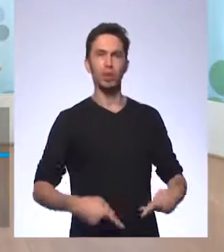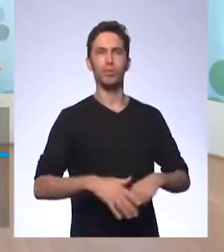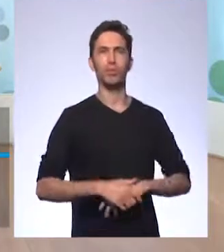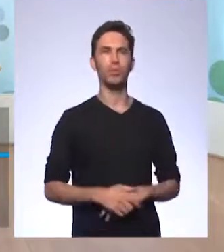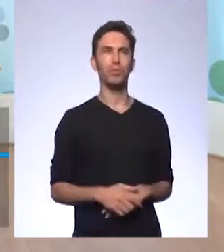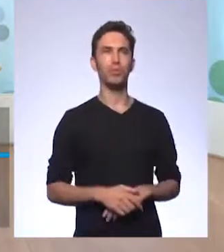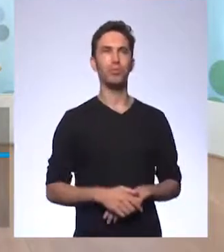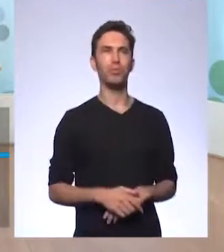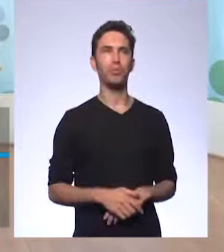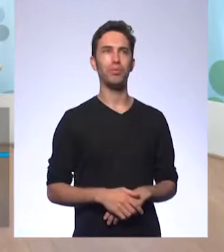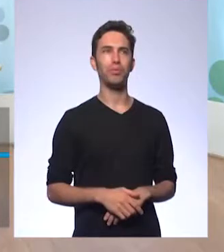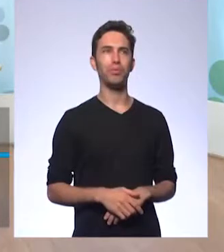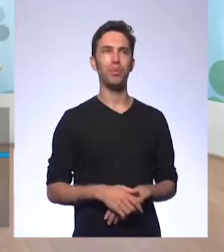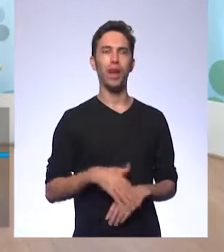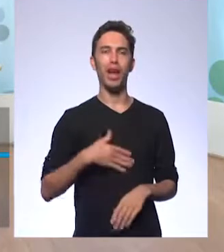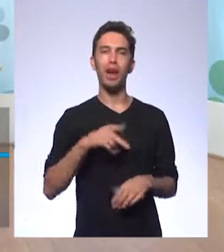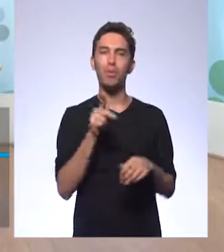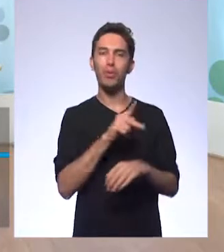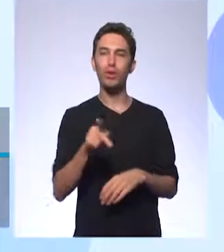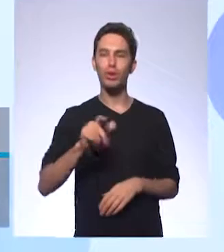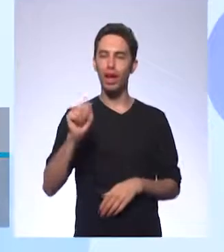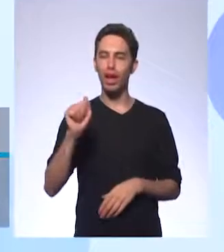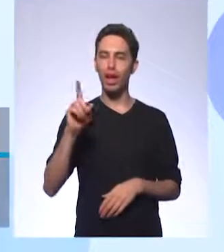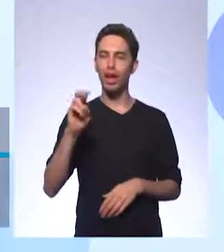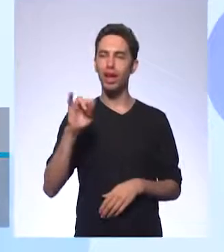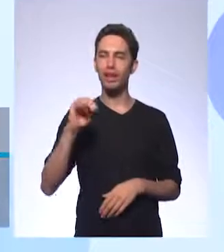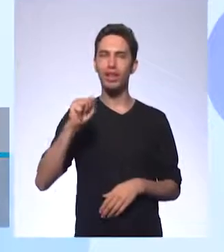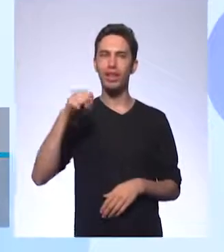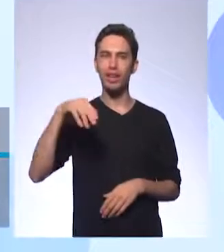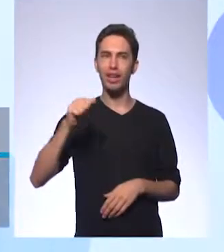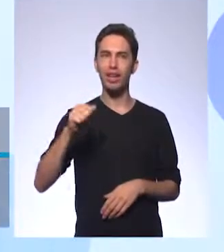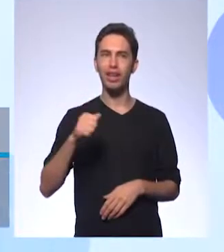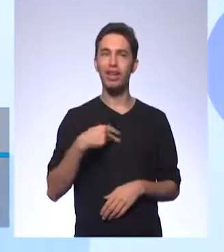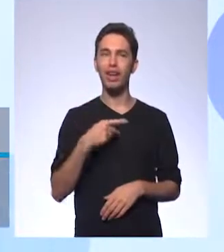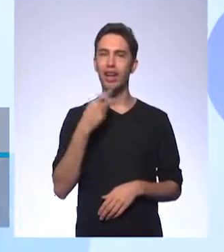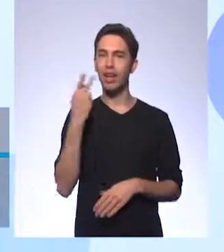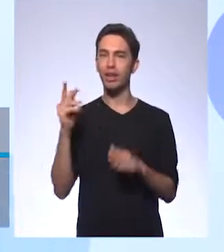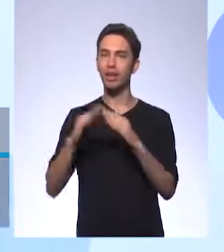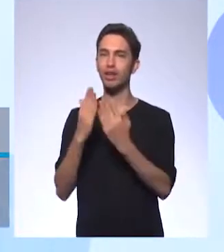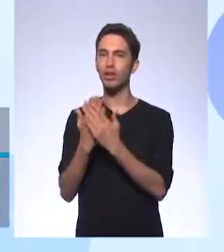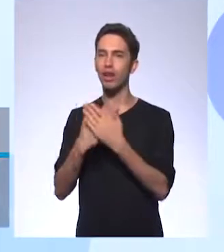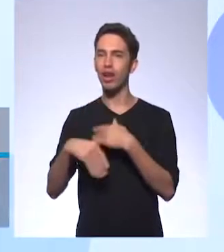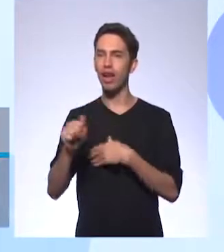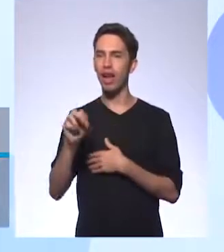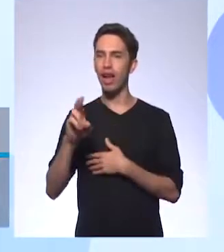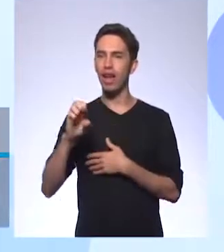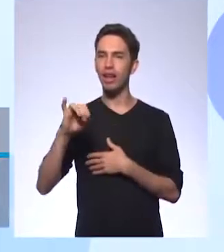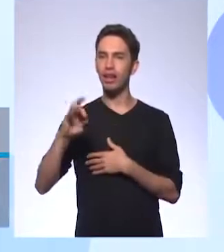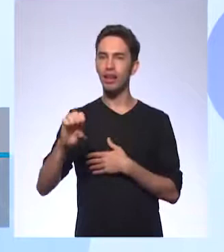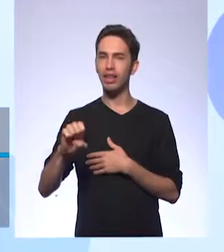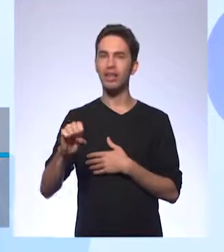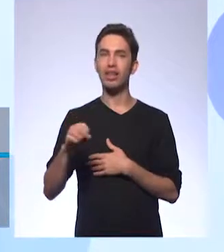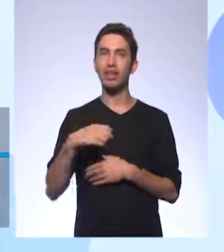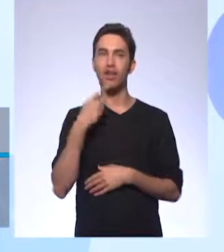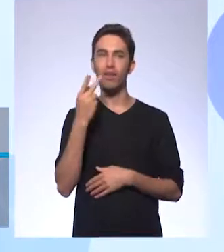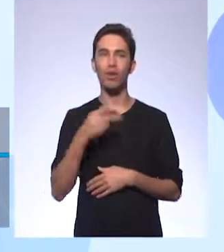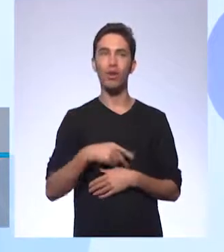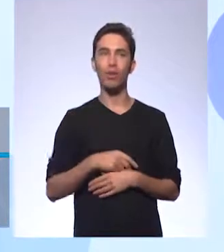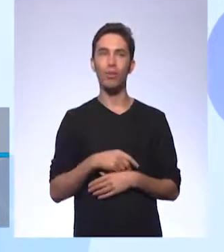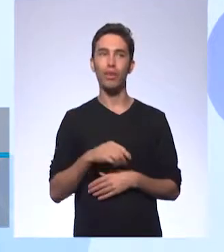lá. Desculpa. Vamos lá. A professora Adriana, ela é da Escola Aires de Moura, ela deu a resposta do Samuel aqui: chicoteados